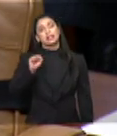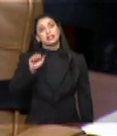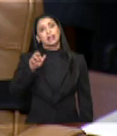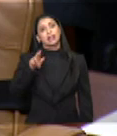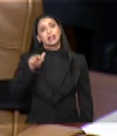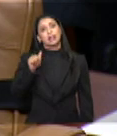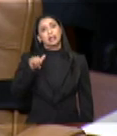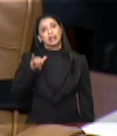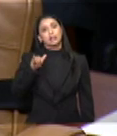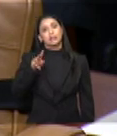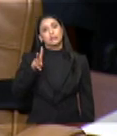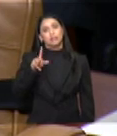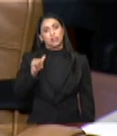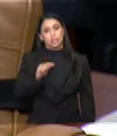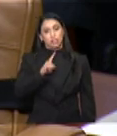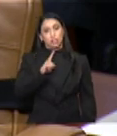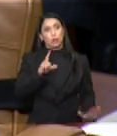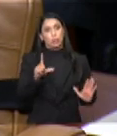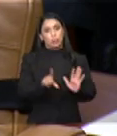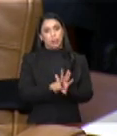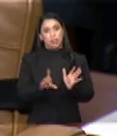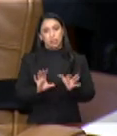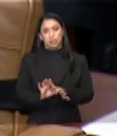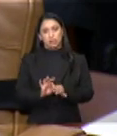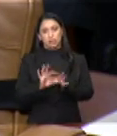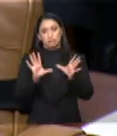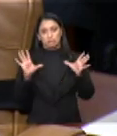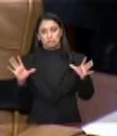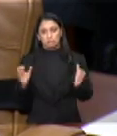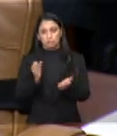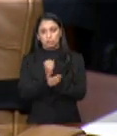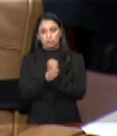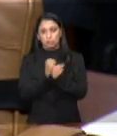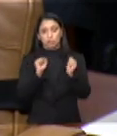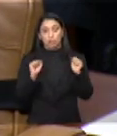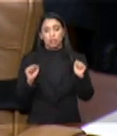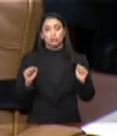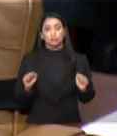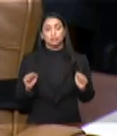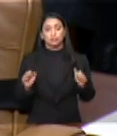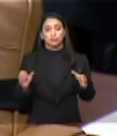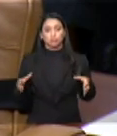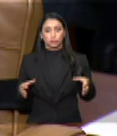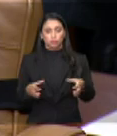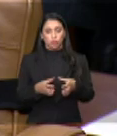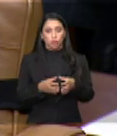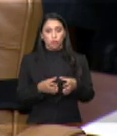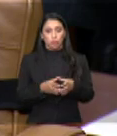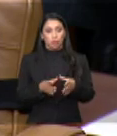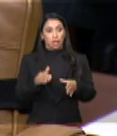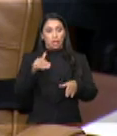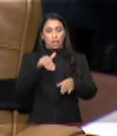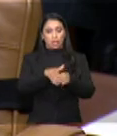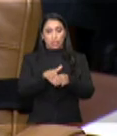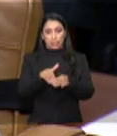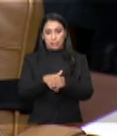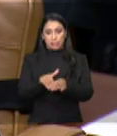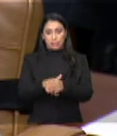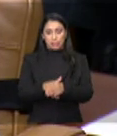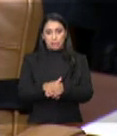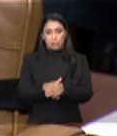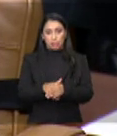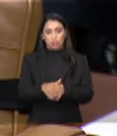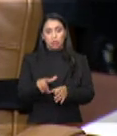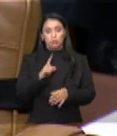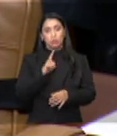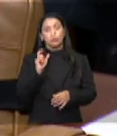uma lei que tenha abolido o chamado colégio eleitoral ou a eleição indireta,